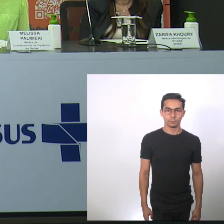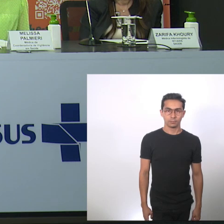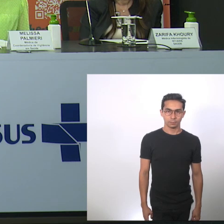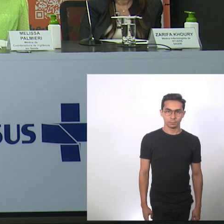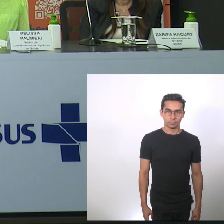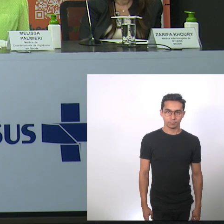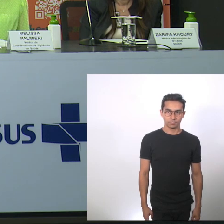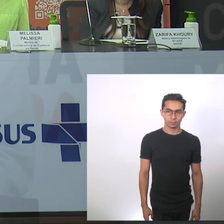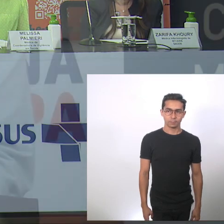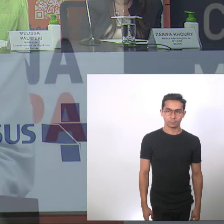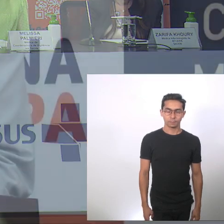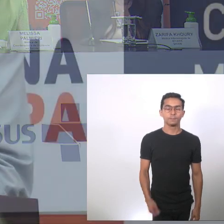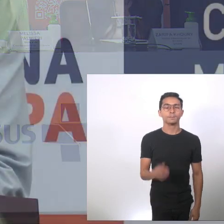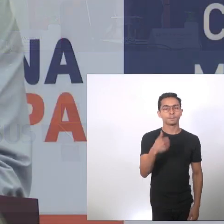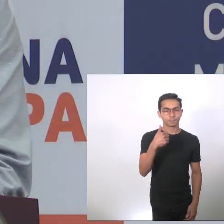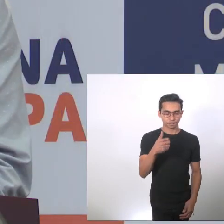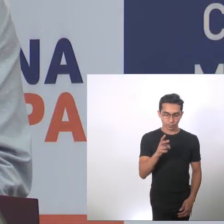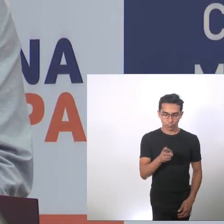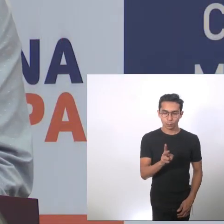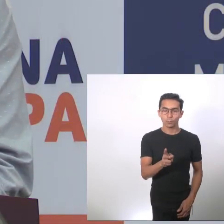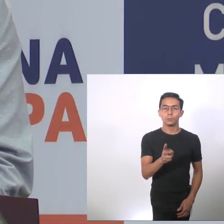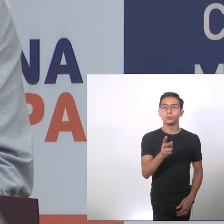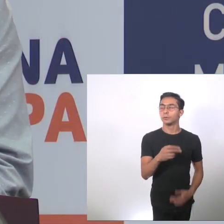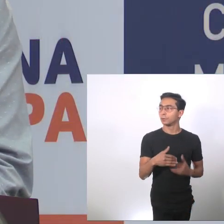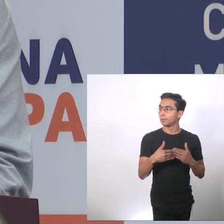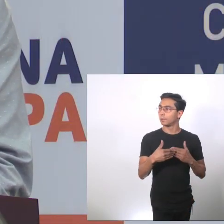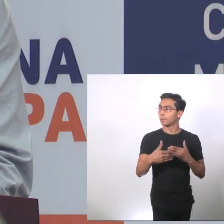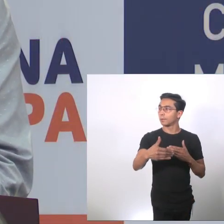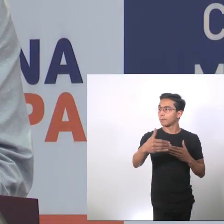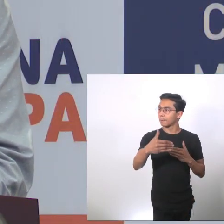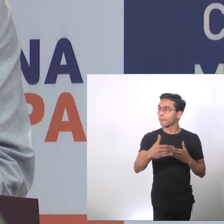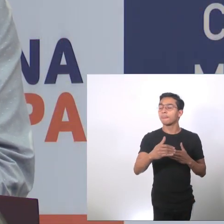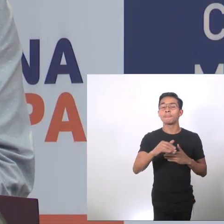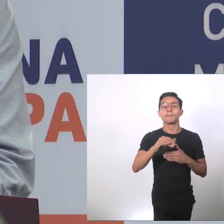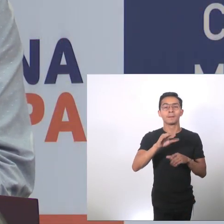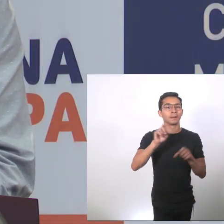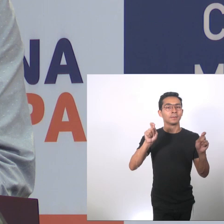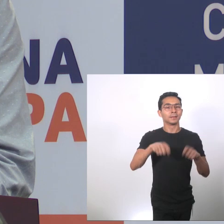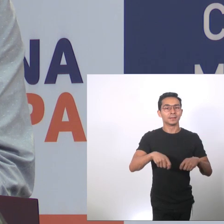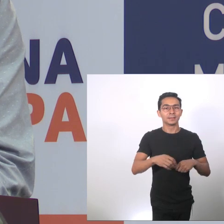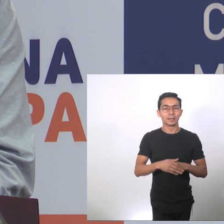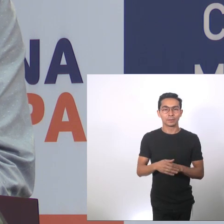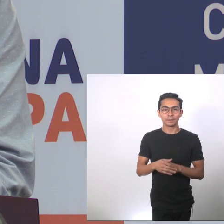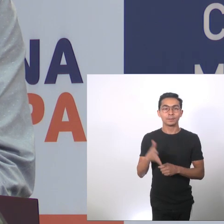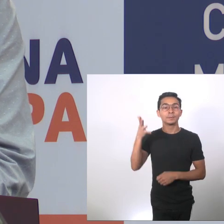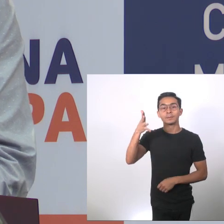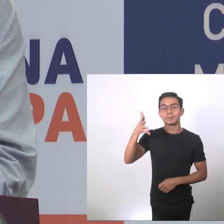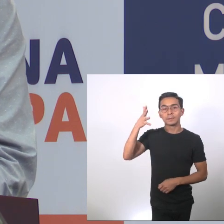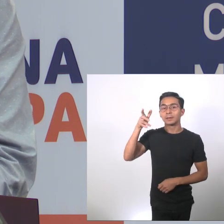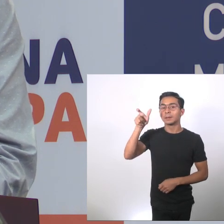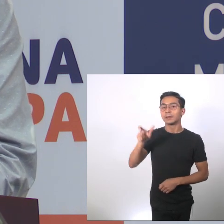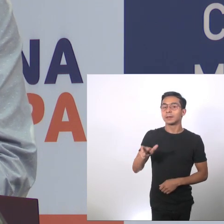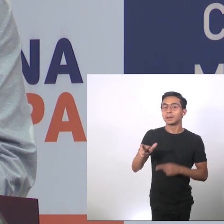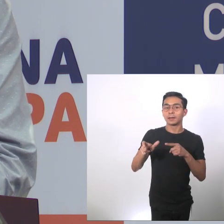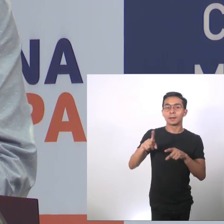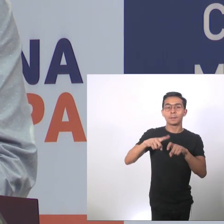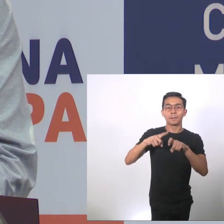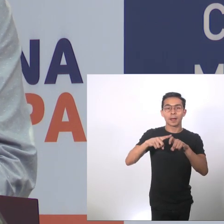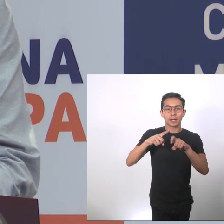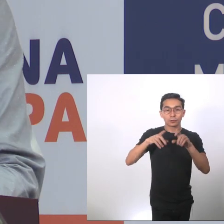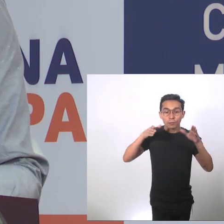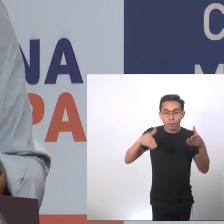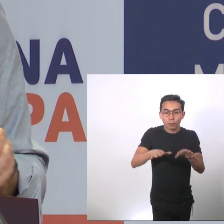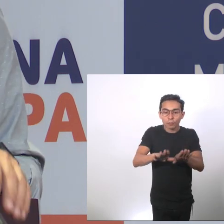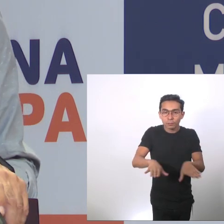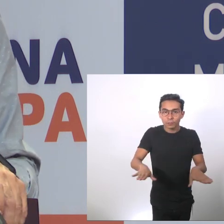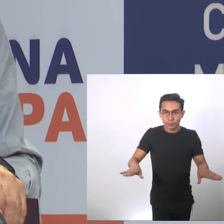Agora sim, nós vamos dar continuidade à nossa capacitação e vamos ouvir o médico pediatra e diretor do